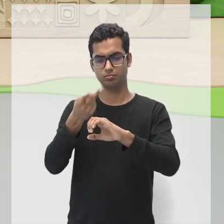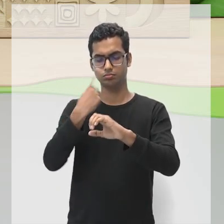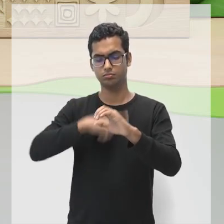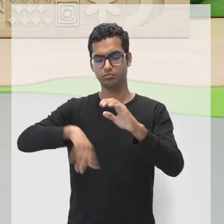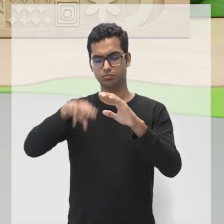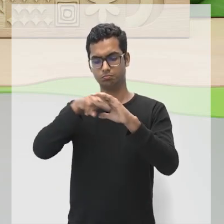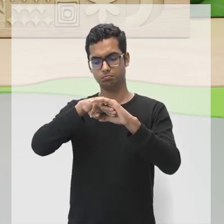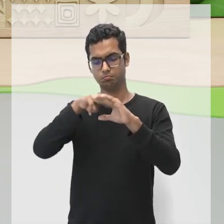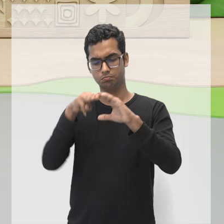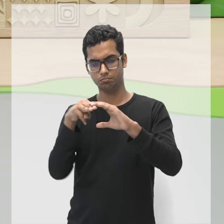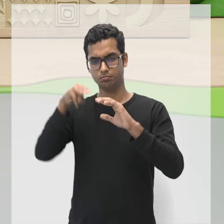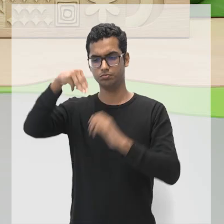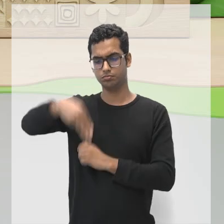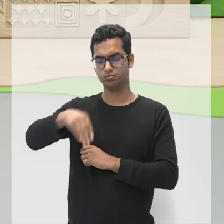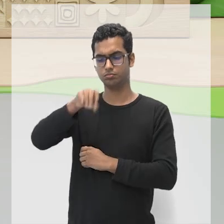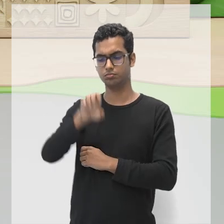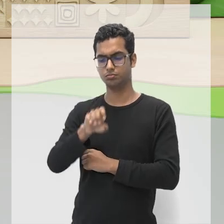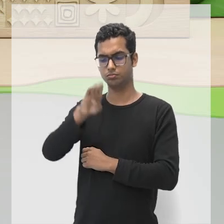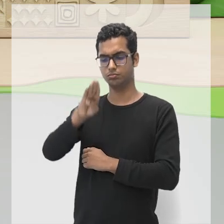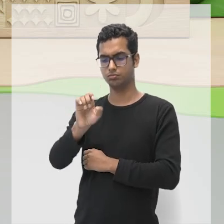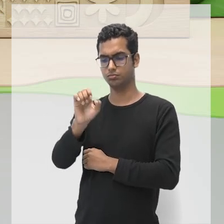perca